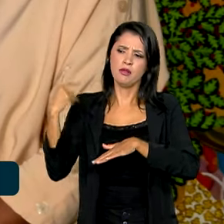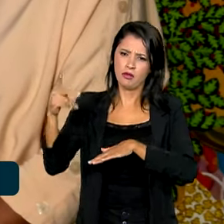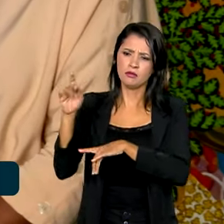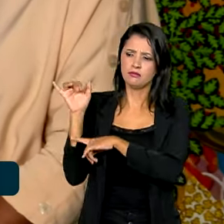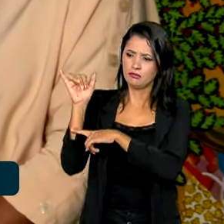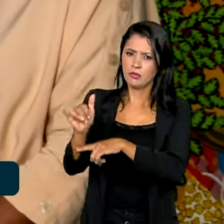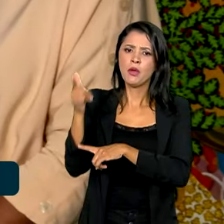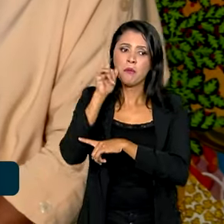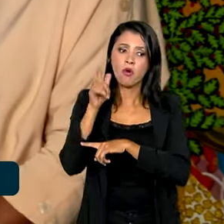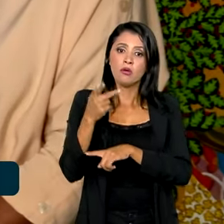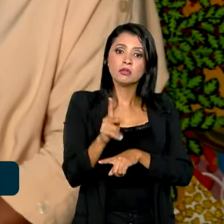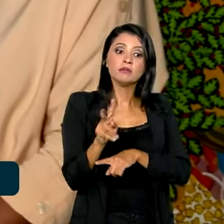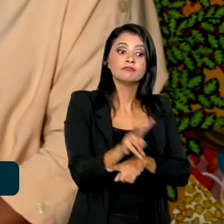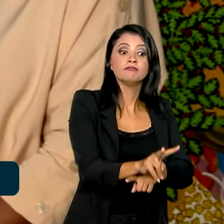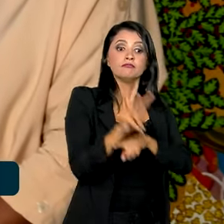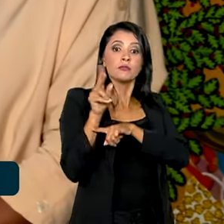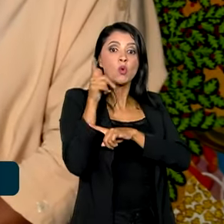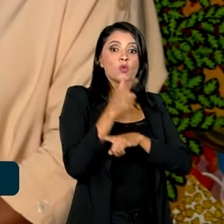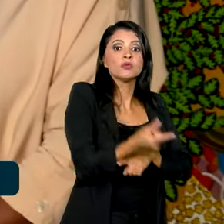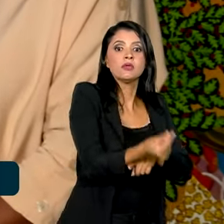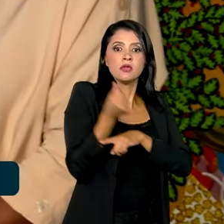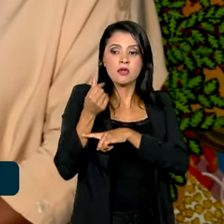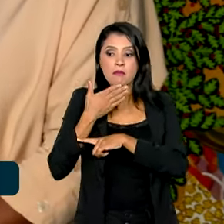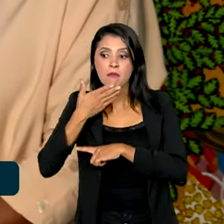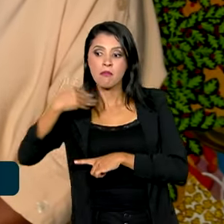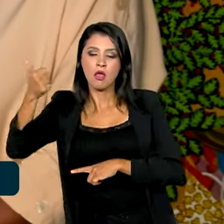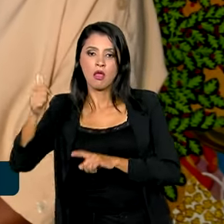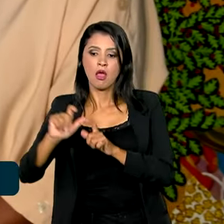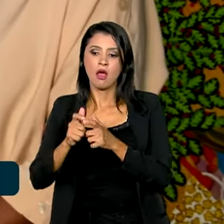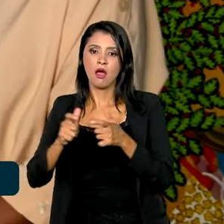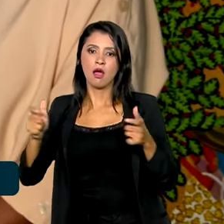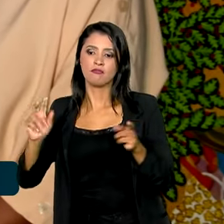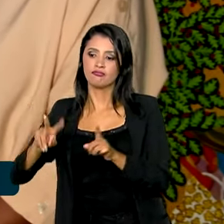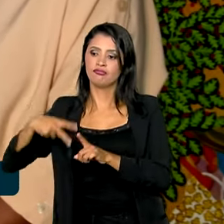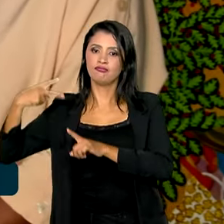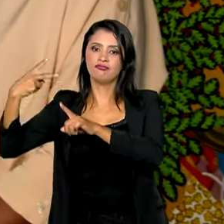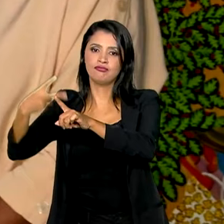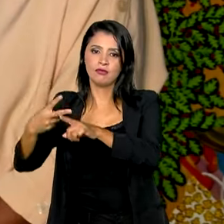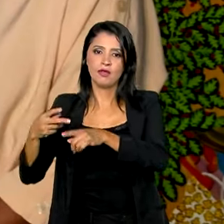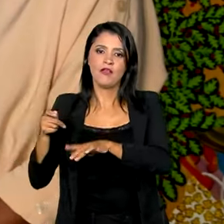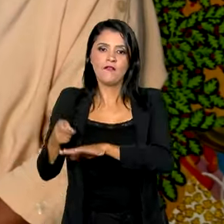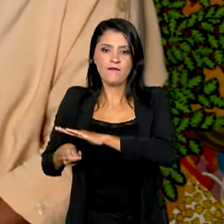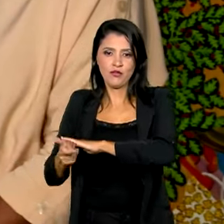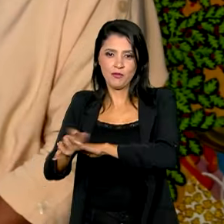possam buscar crédito, se capitalizar e, com isso, poder ampliar investimentos na aviação.